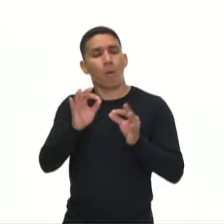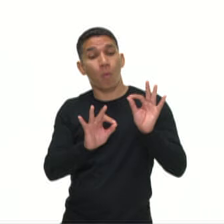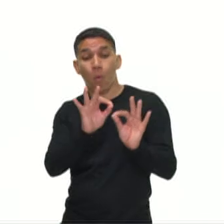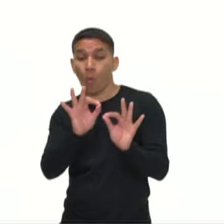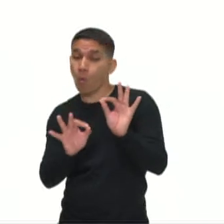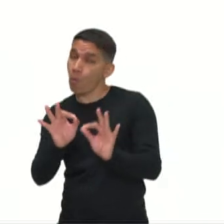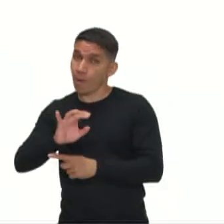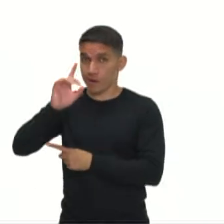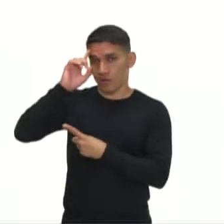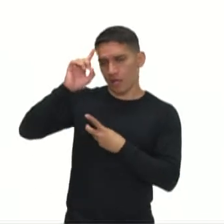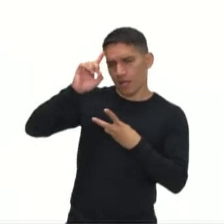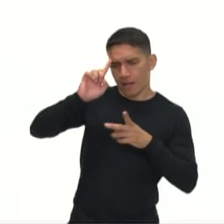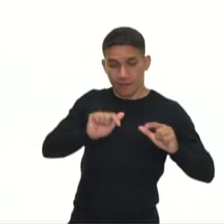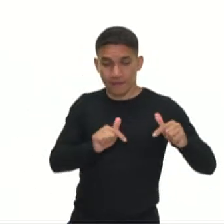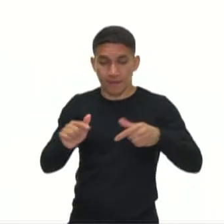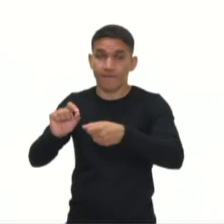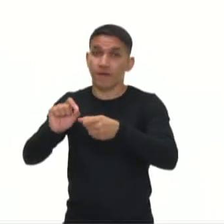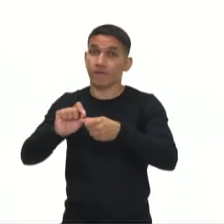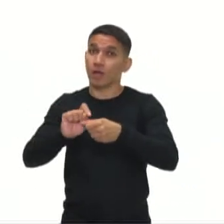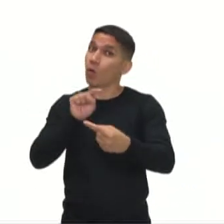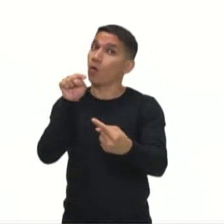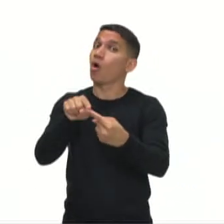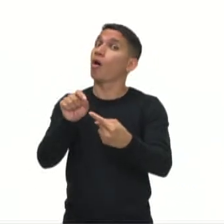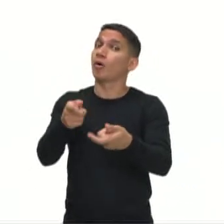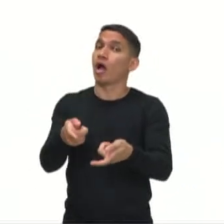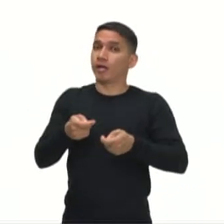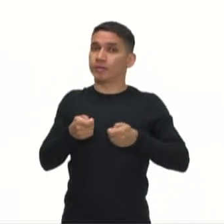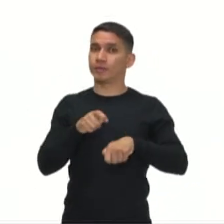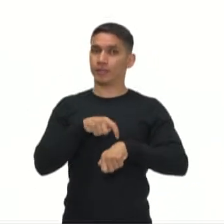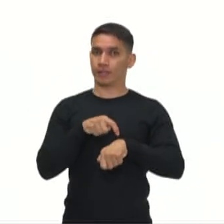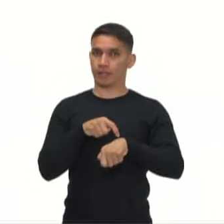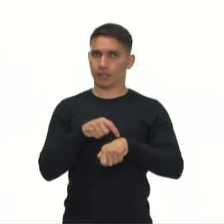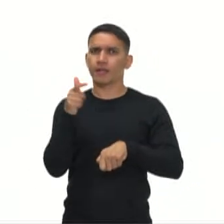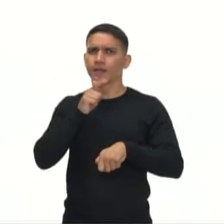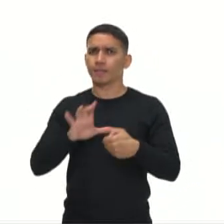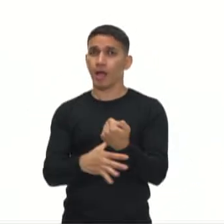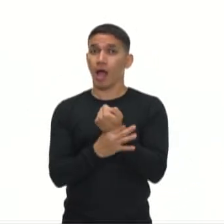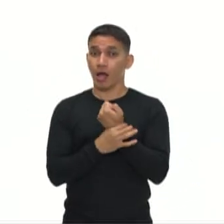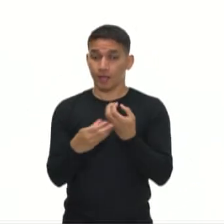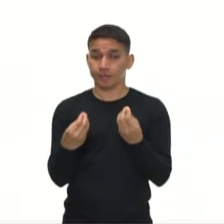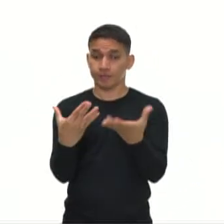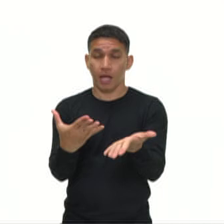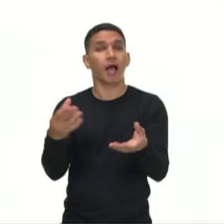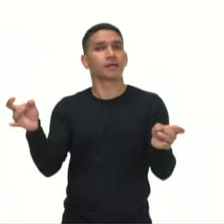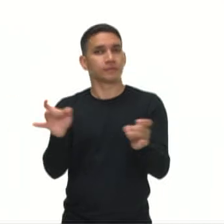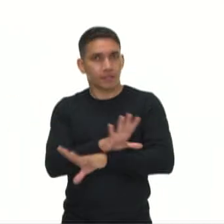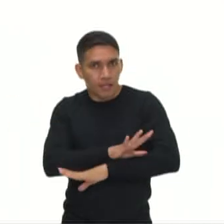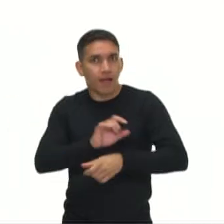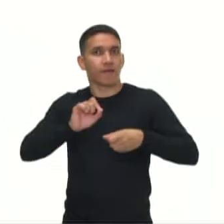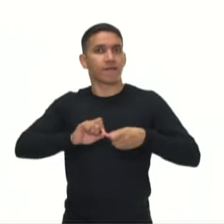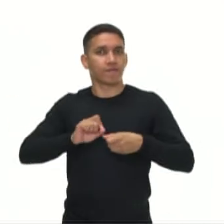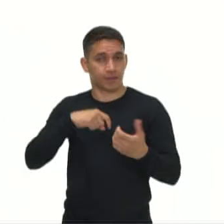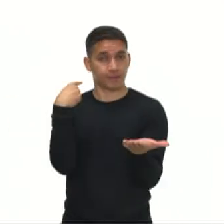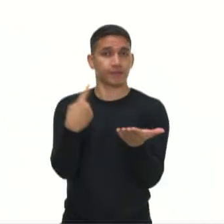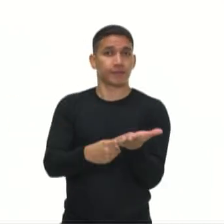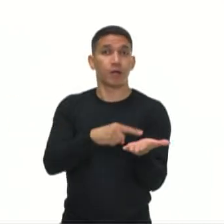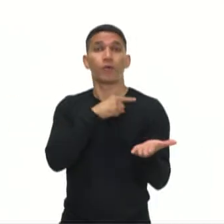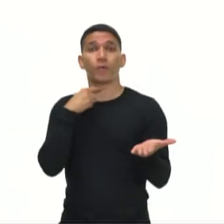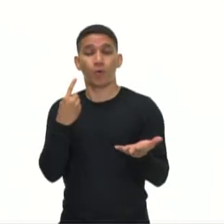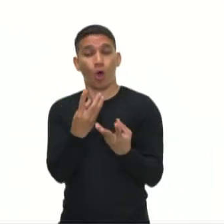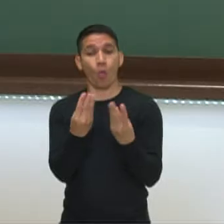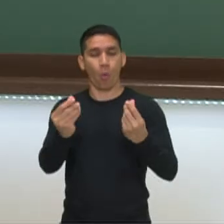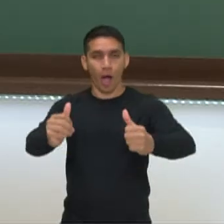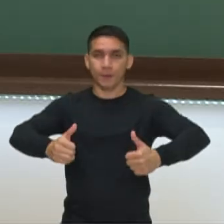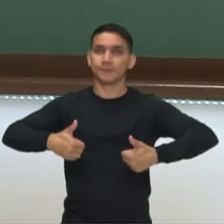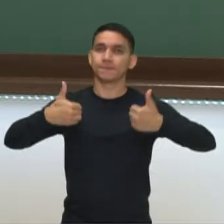tarefas diárias com o objetivo de otimizar o tempo e garantir a entrega dessas tarefas no prazo e com